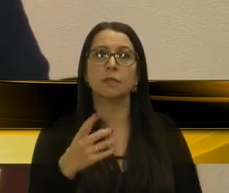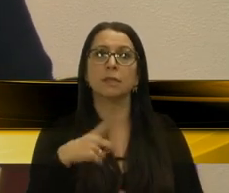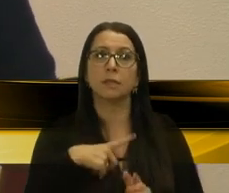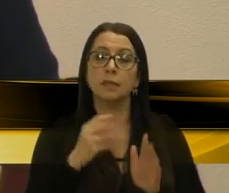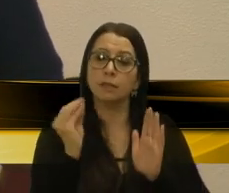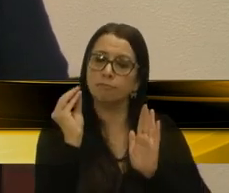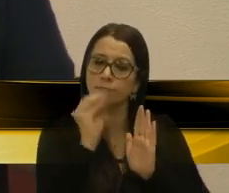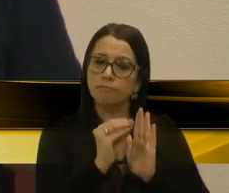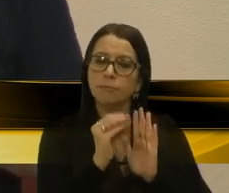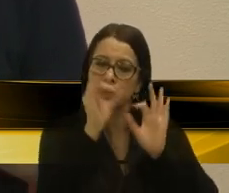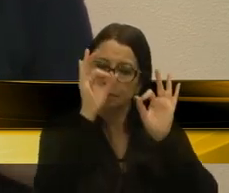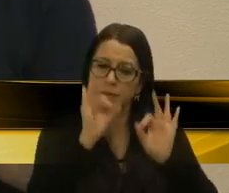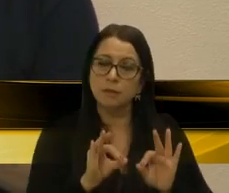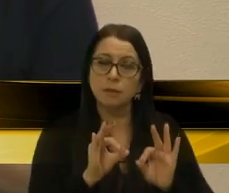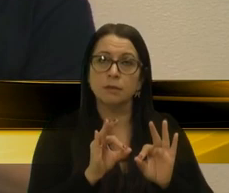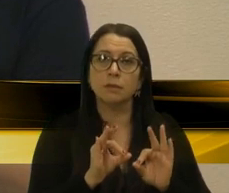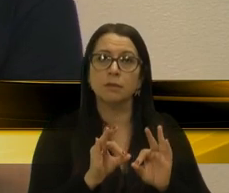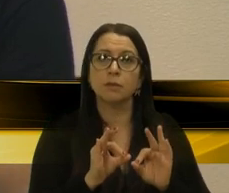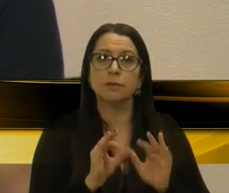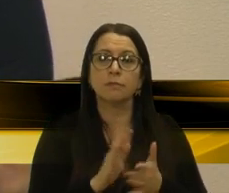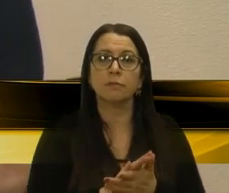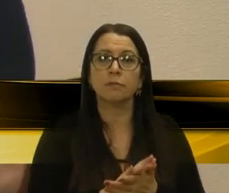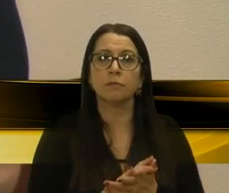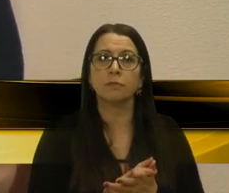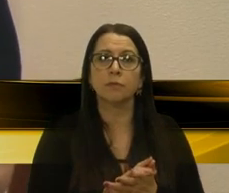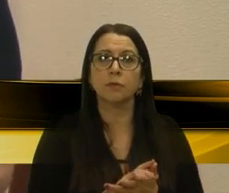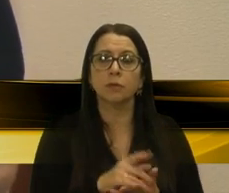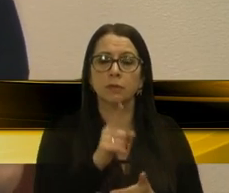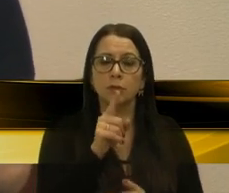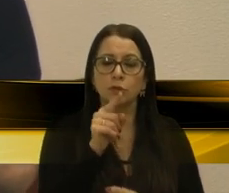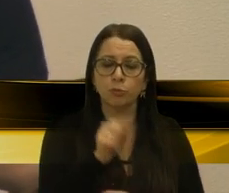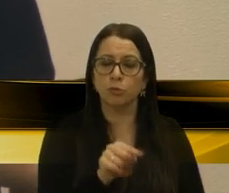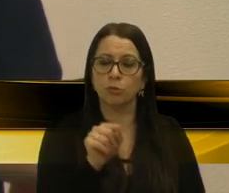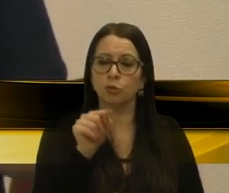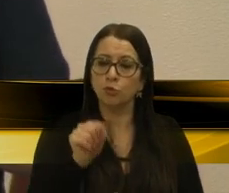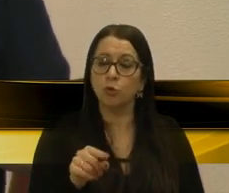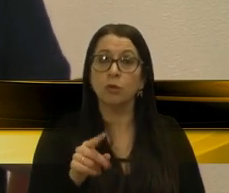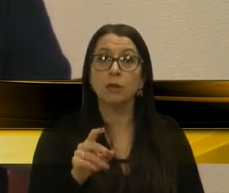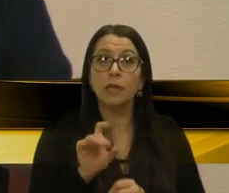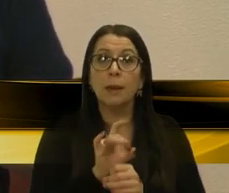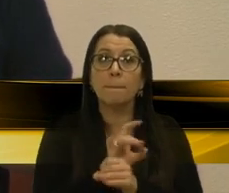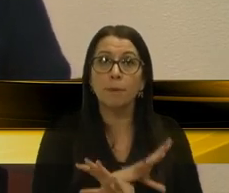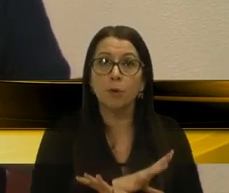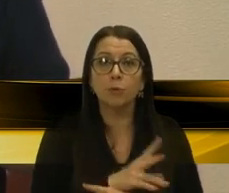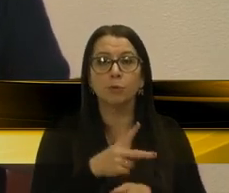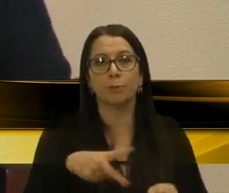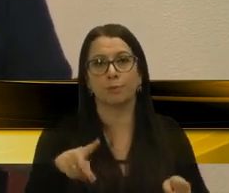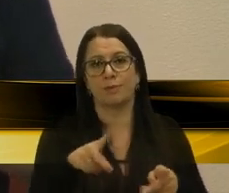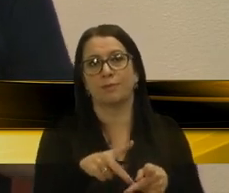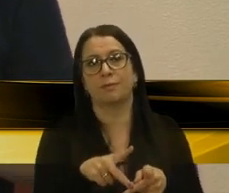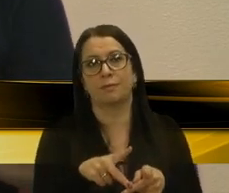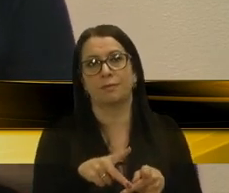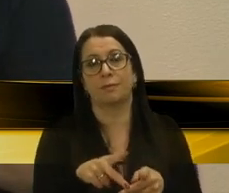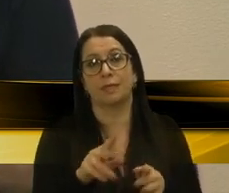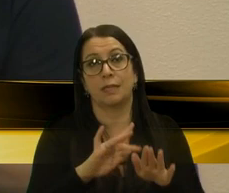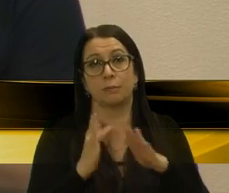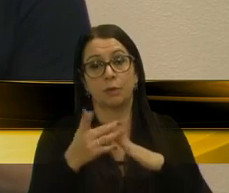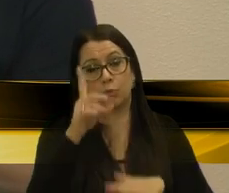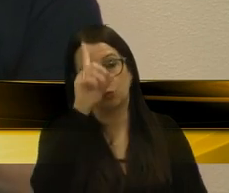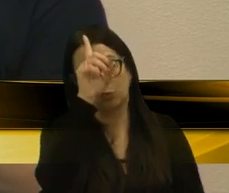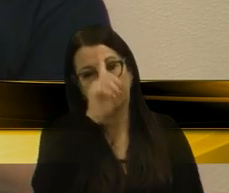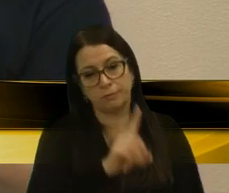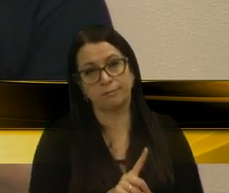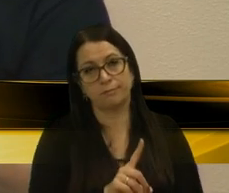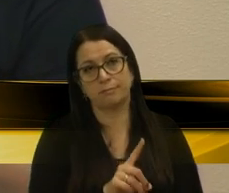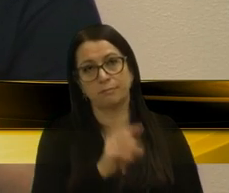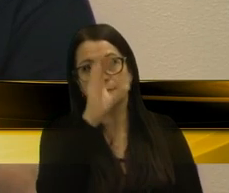esteja num clique ou em 2 cliques à disposição da população e da imprensa. É um direito